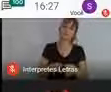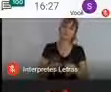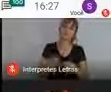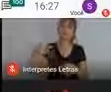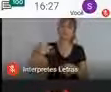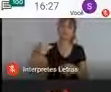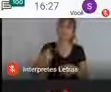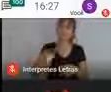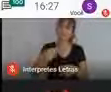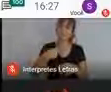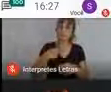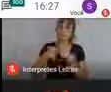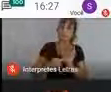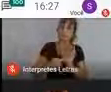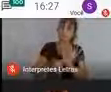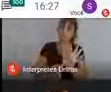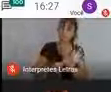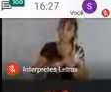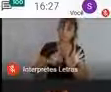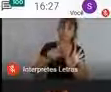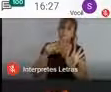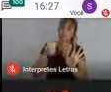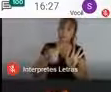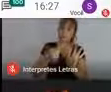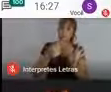eu vou apresentar os demais trabalhos.